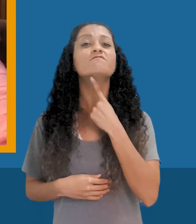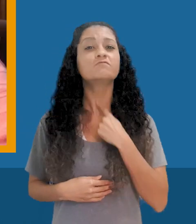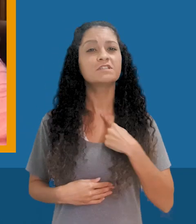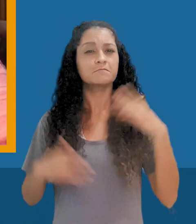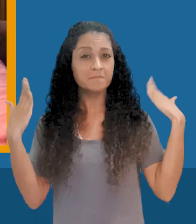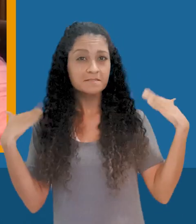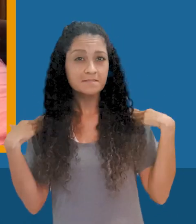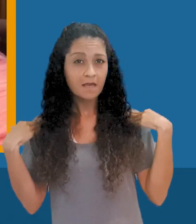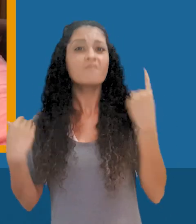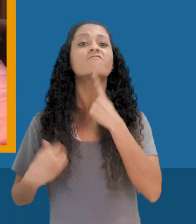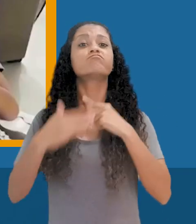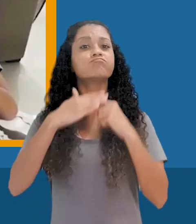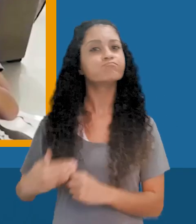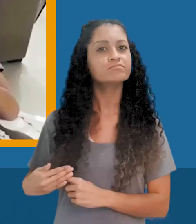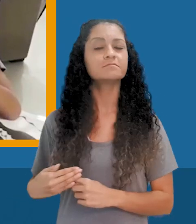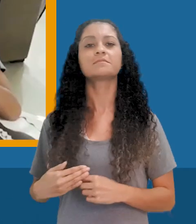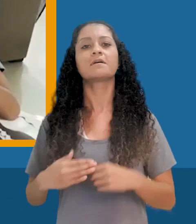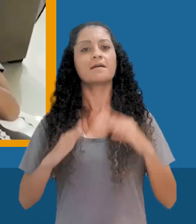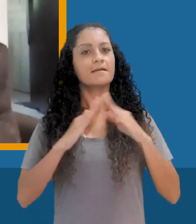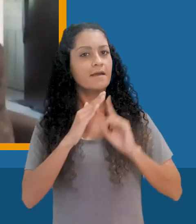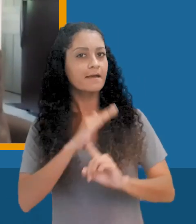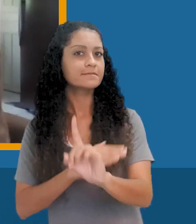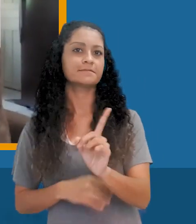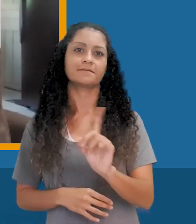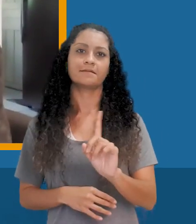de passear. Mãe, guarda essa vontade. E não saiam